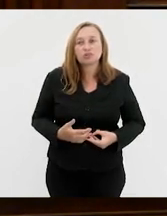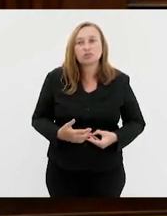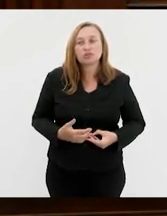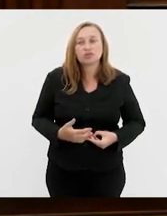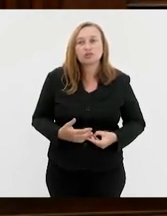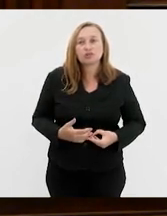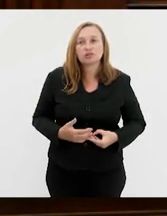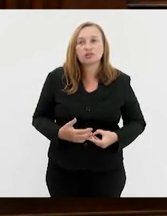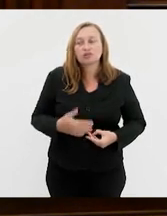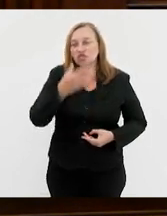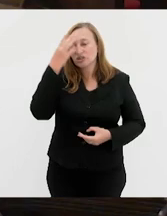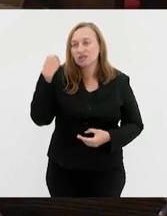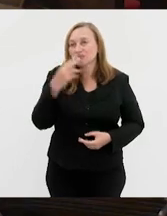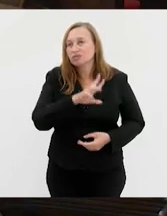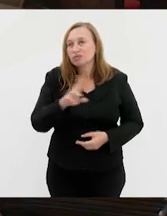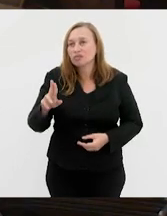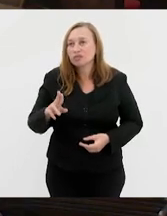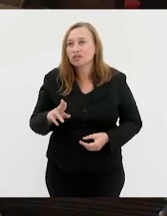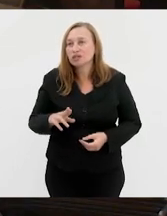Agora...